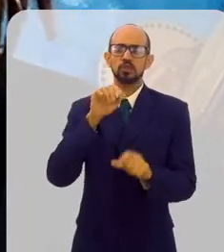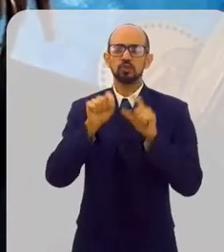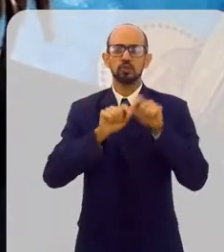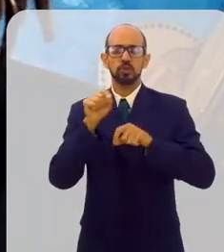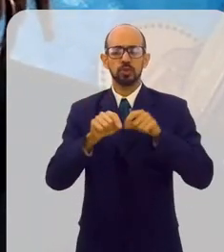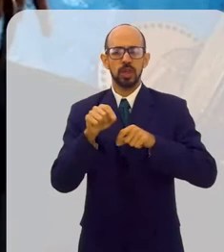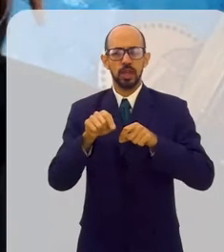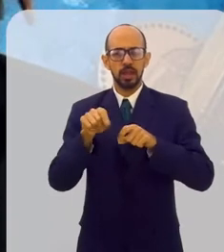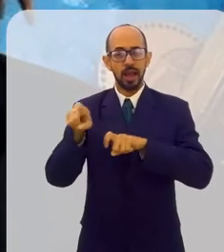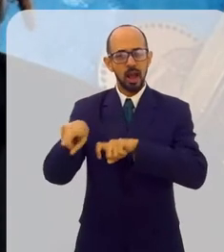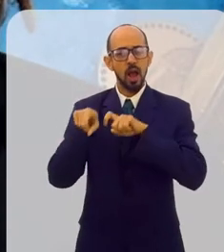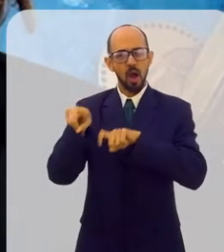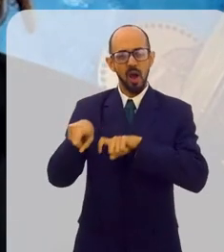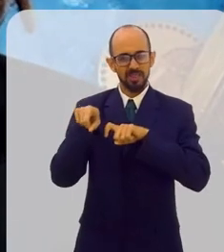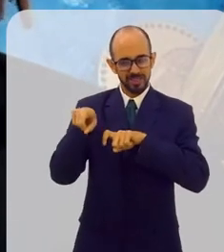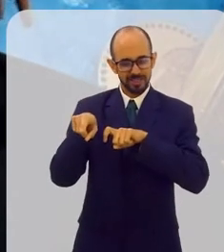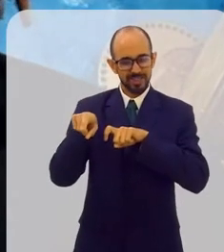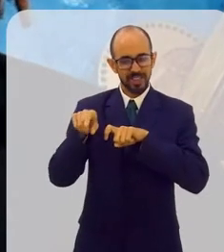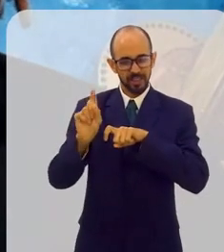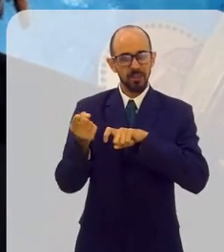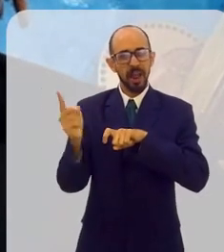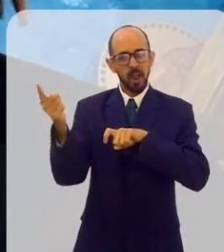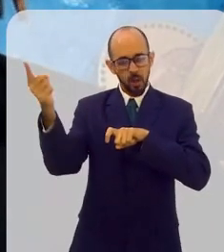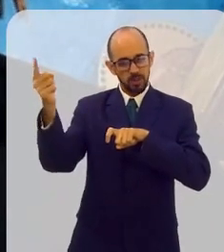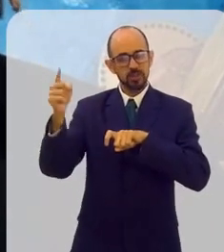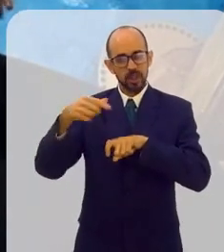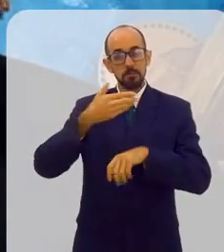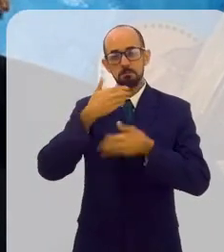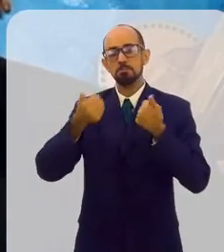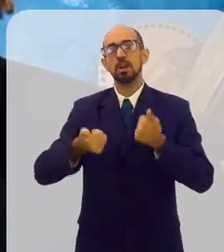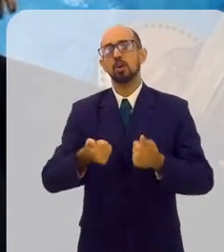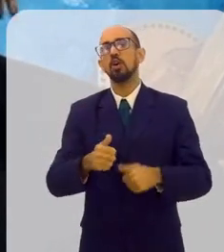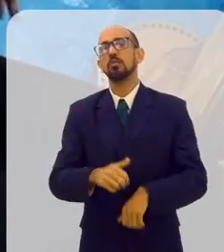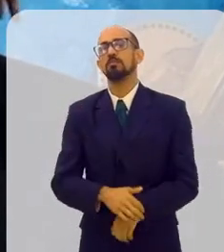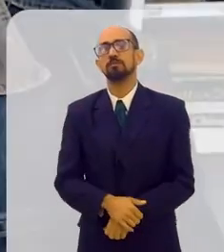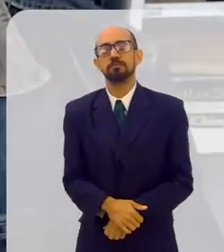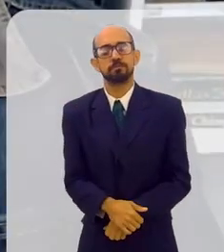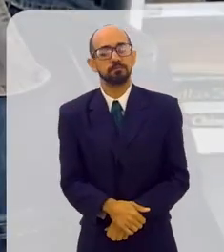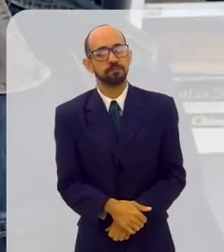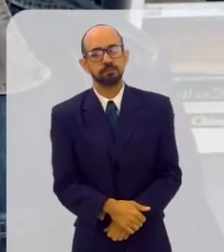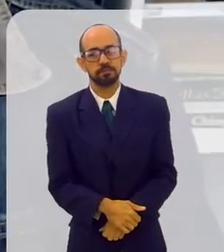contexto de centro urbano, acho que isso fica mais evidente até.